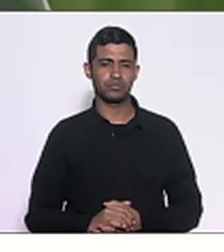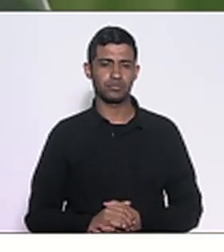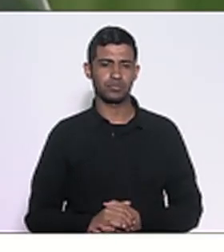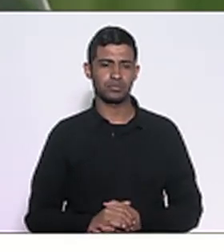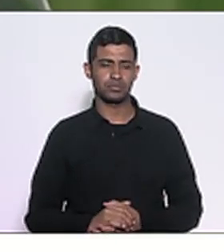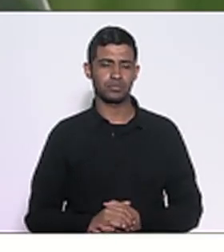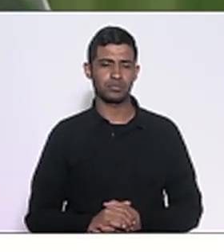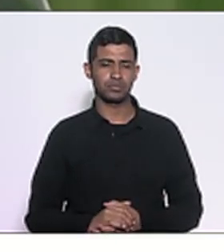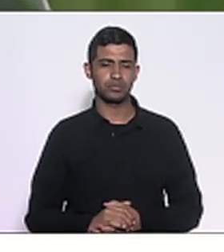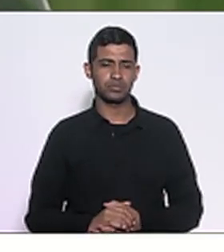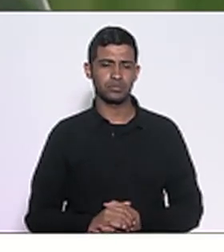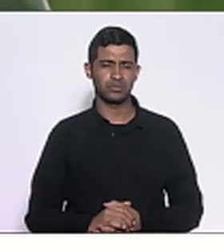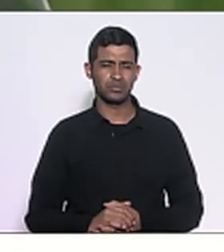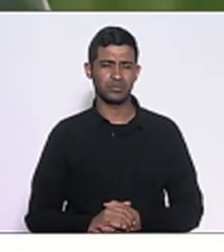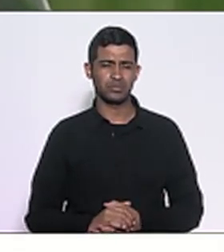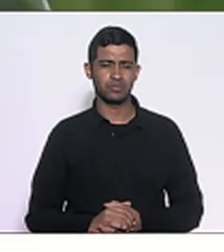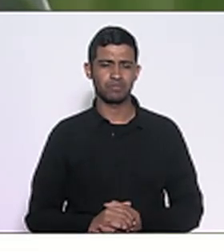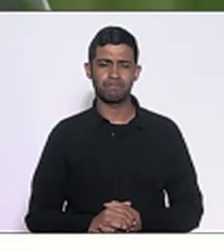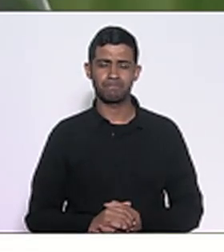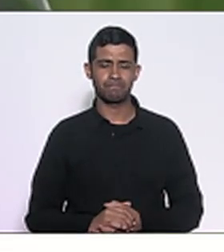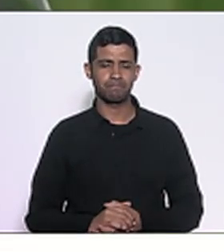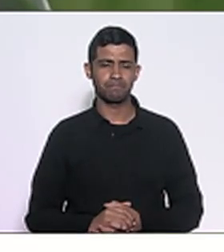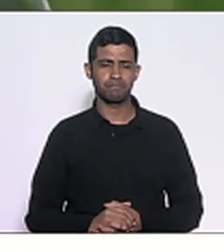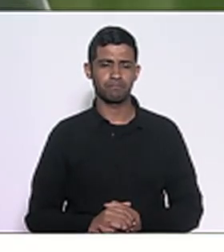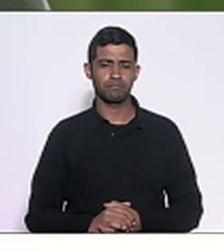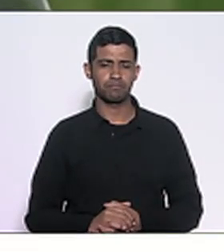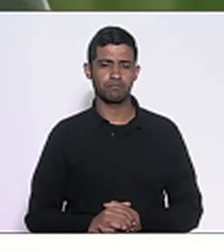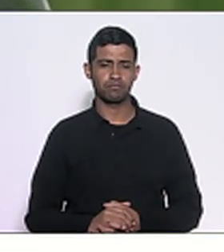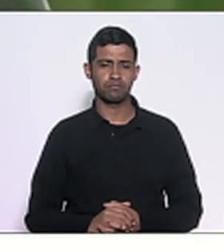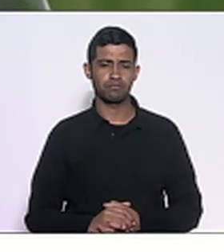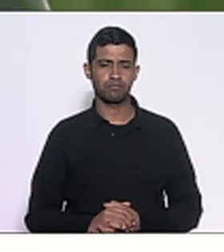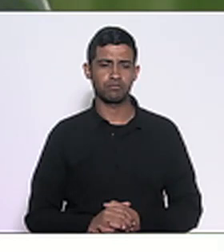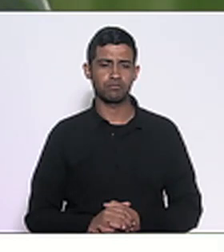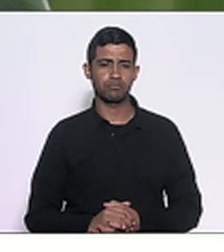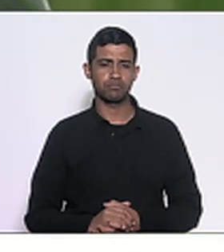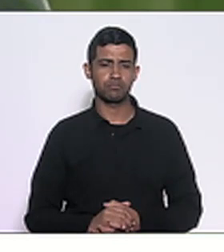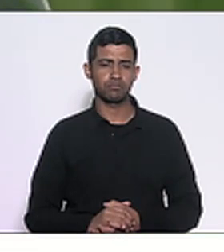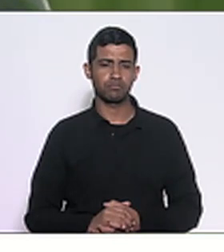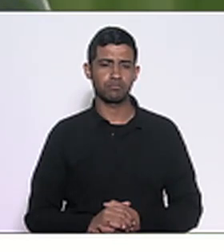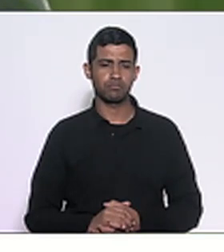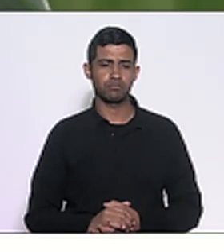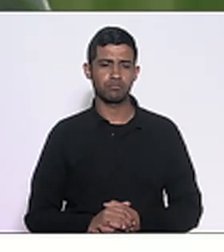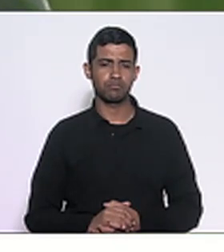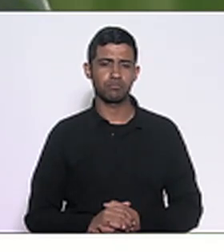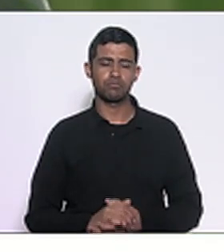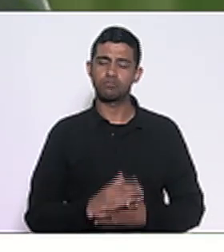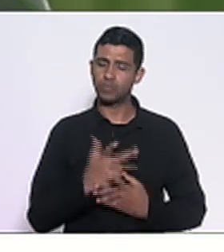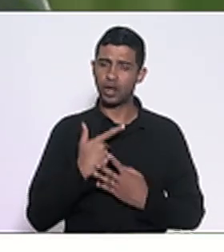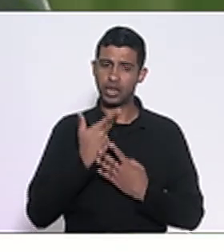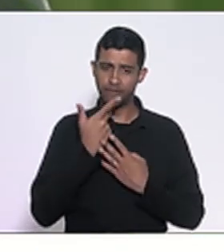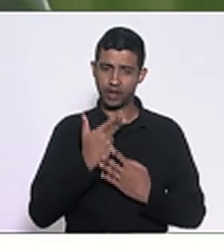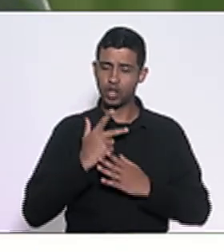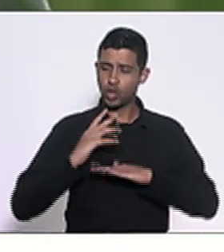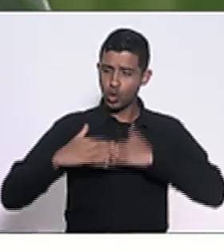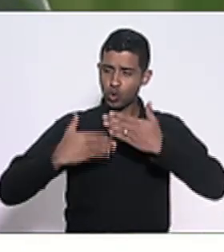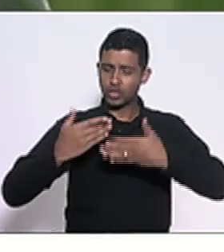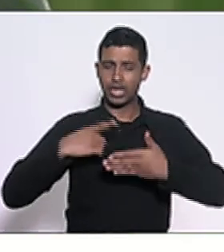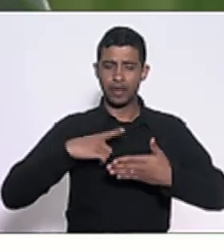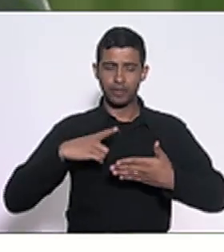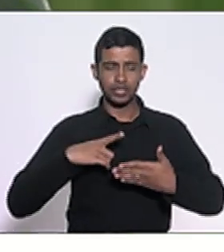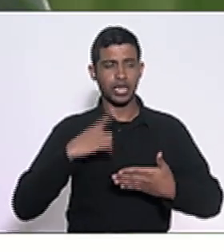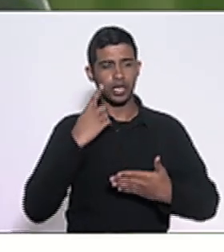tempo sem essa oferta de serviço. Mas esse é um movimento decorrente, a gente vai ter um tempo que vão estar as duas estruturas